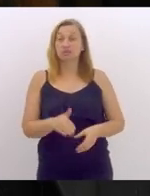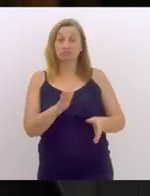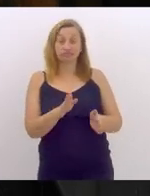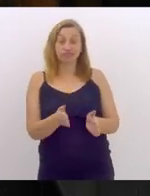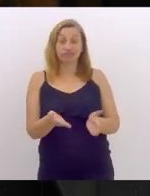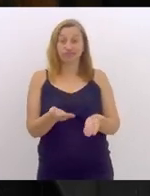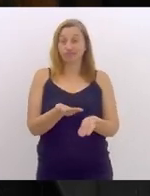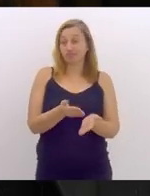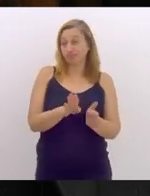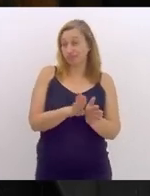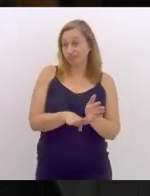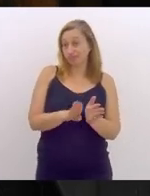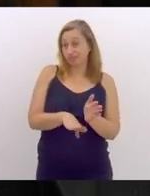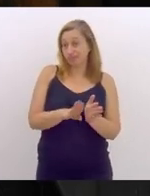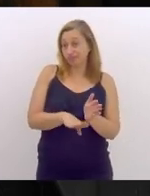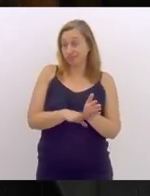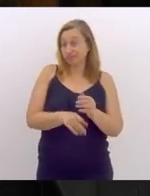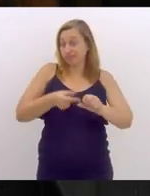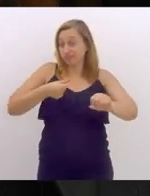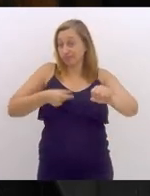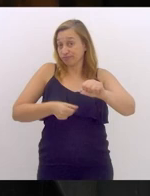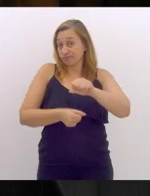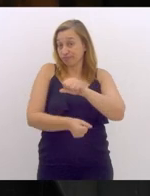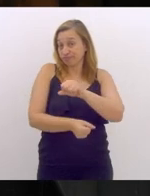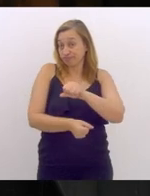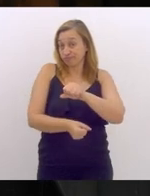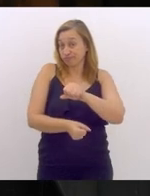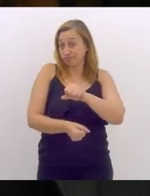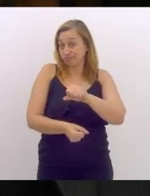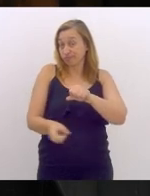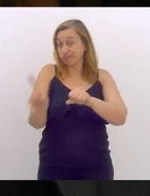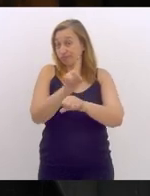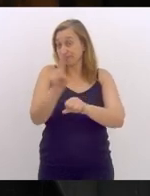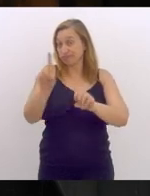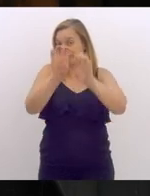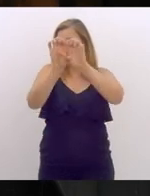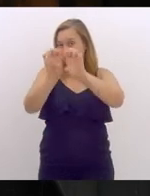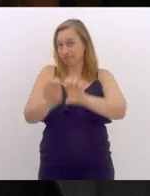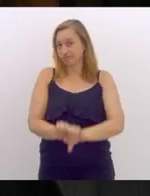despesas em investimentos não estruturantes